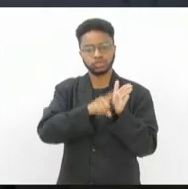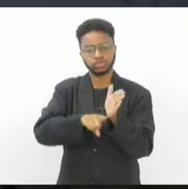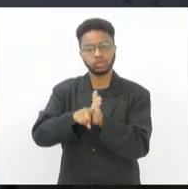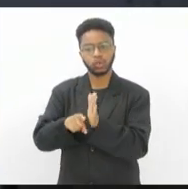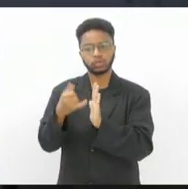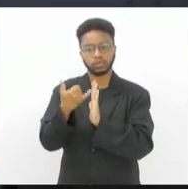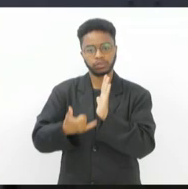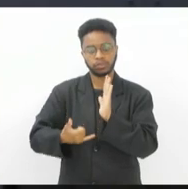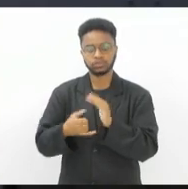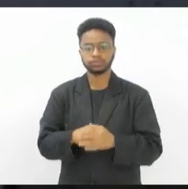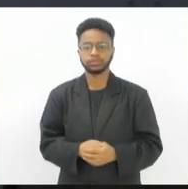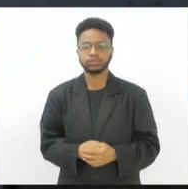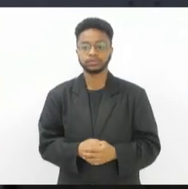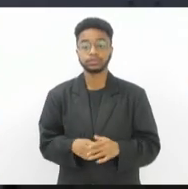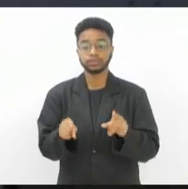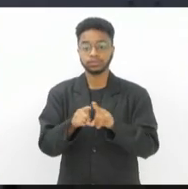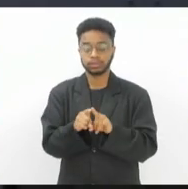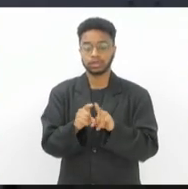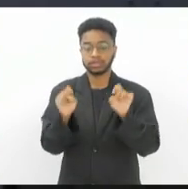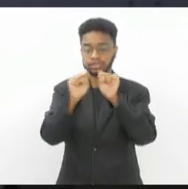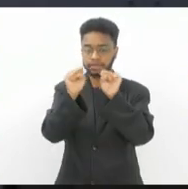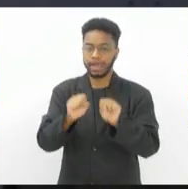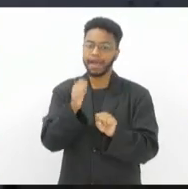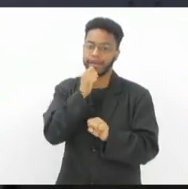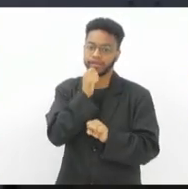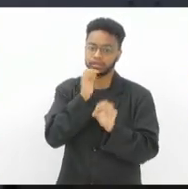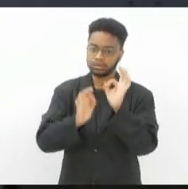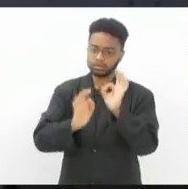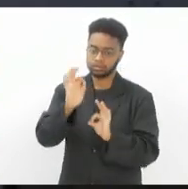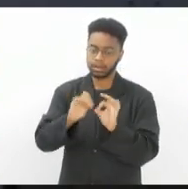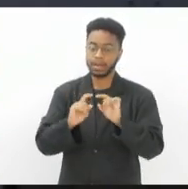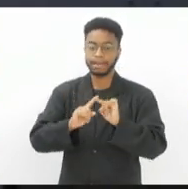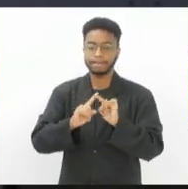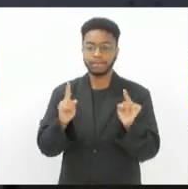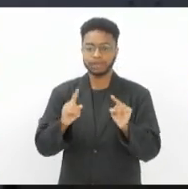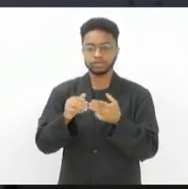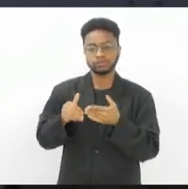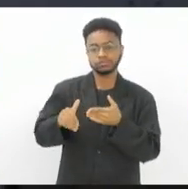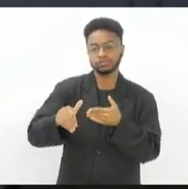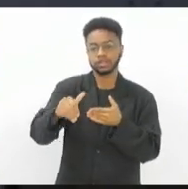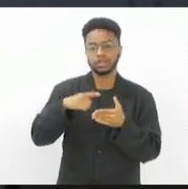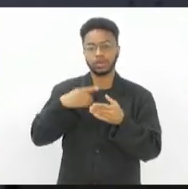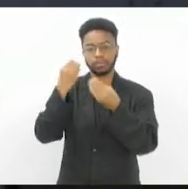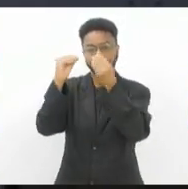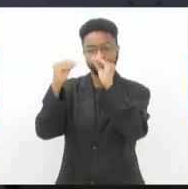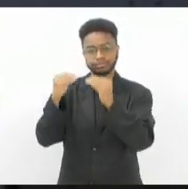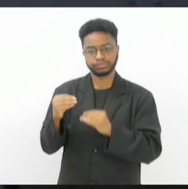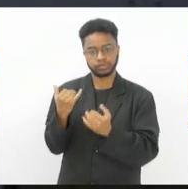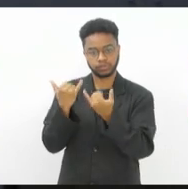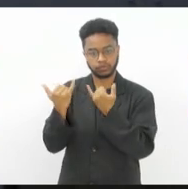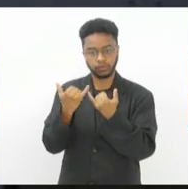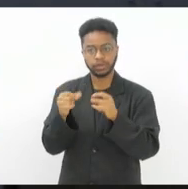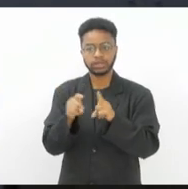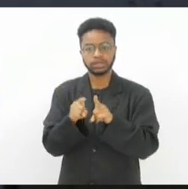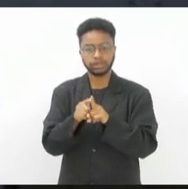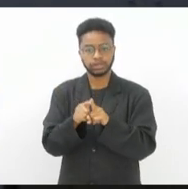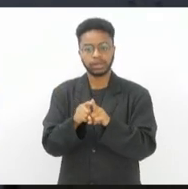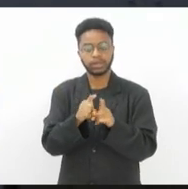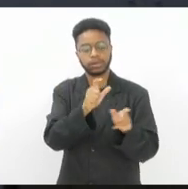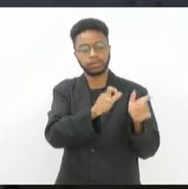sistema está em implantação ainda. Estão sendo inseridos dados nele, tá, dos